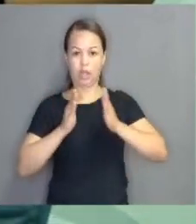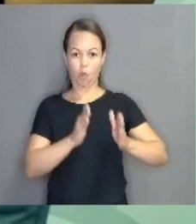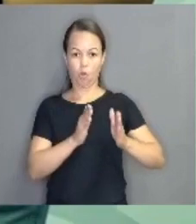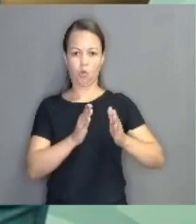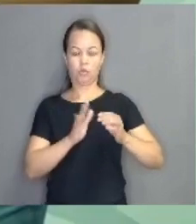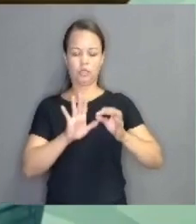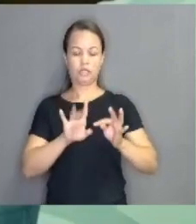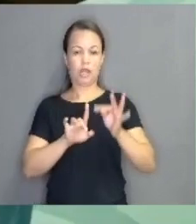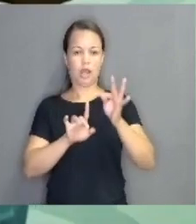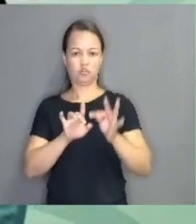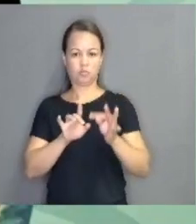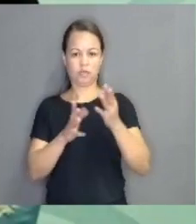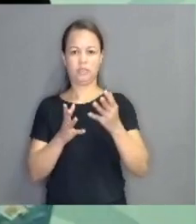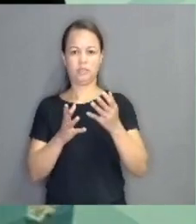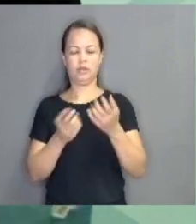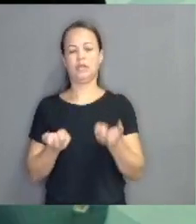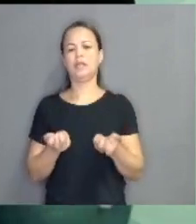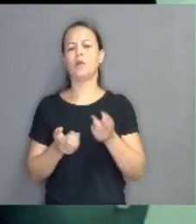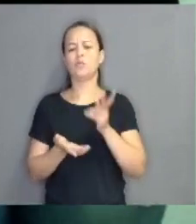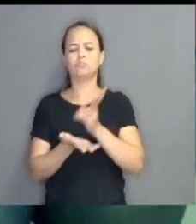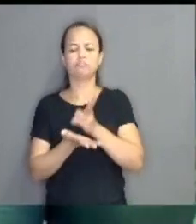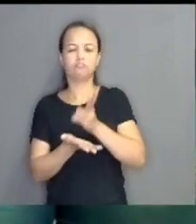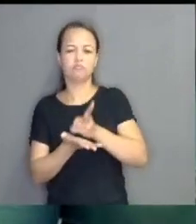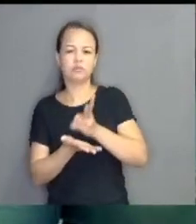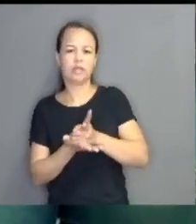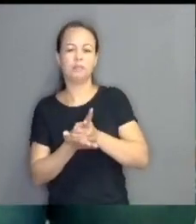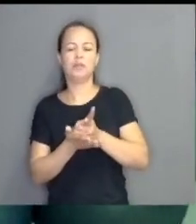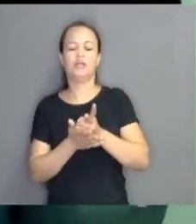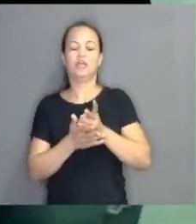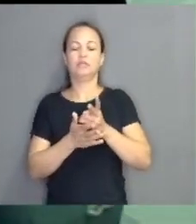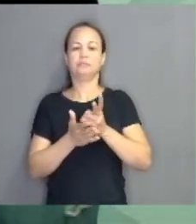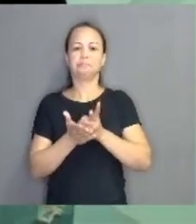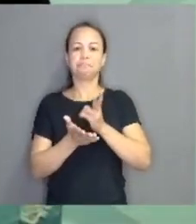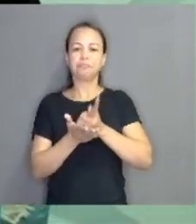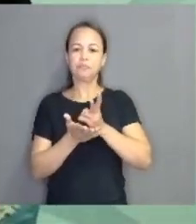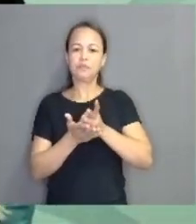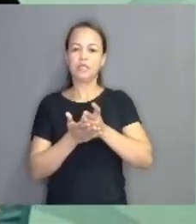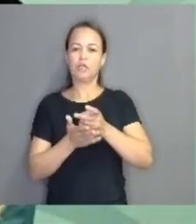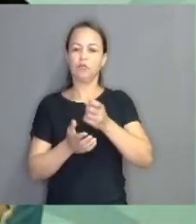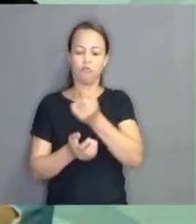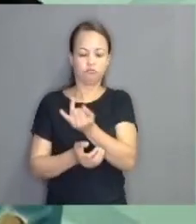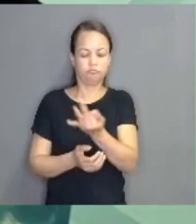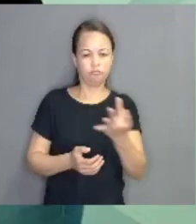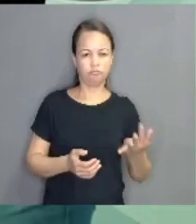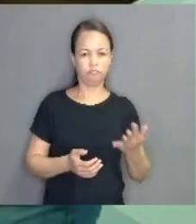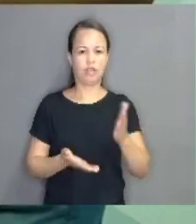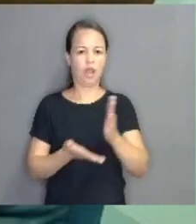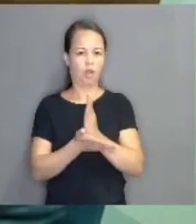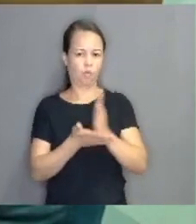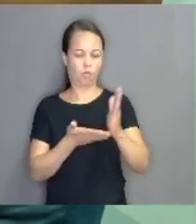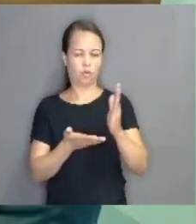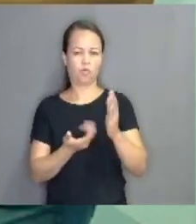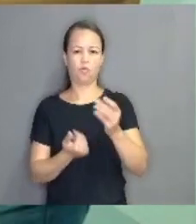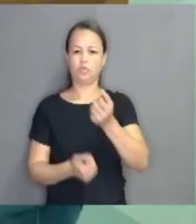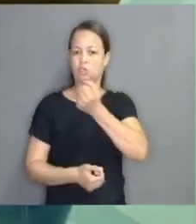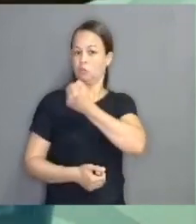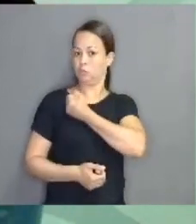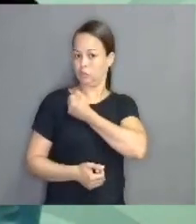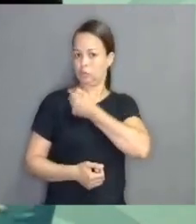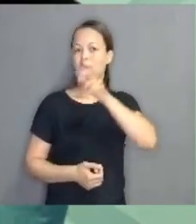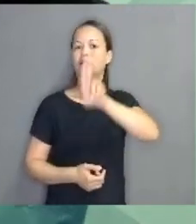as medidas. Então, sempre que eu for contar alguma coisa, eu vou usar os números. E quais são os números? Vocês sabem?